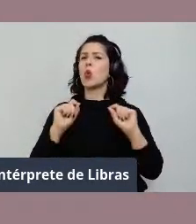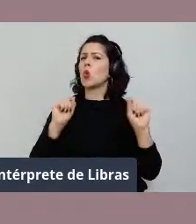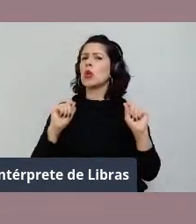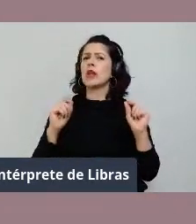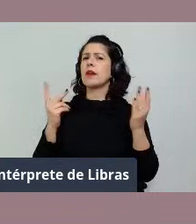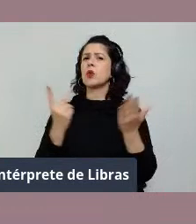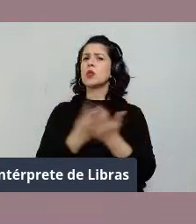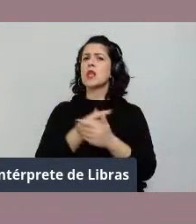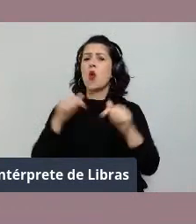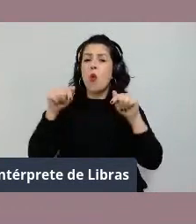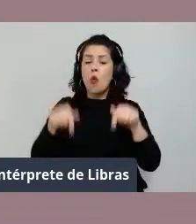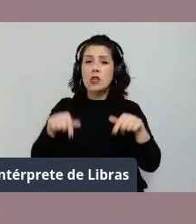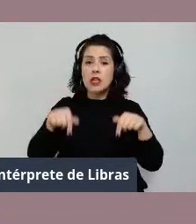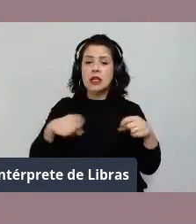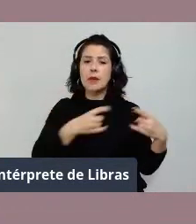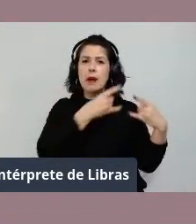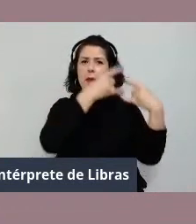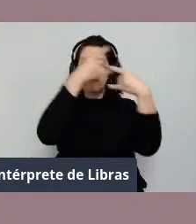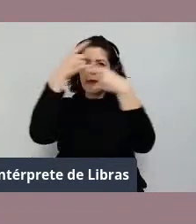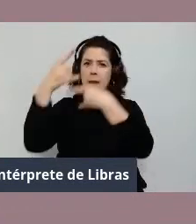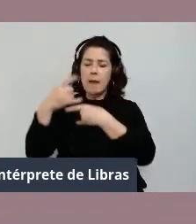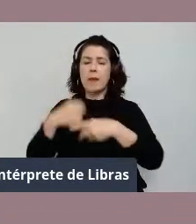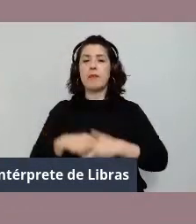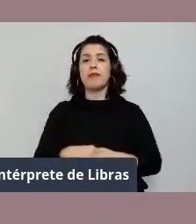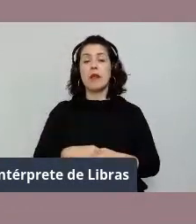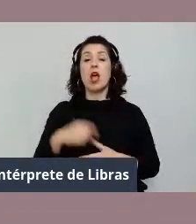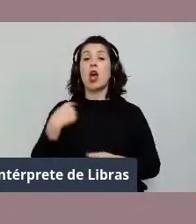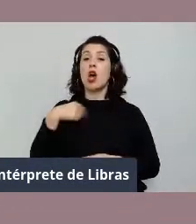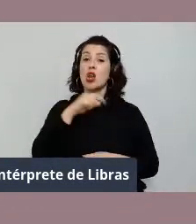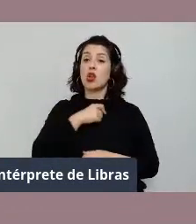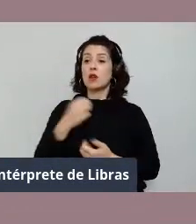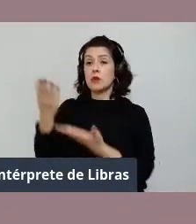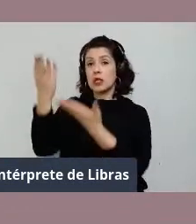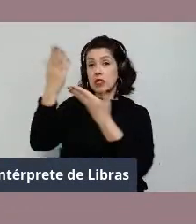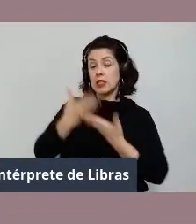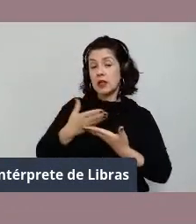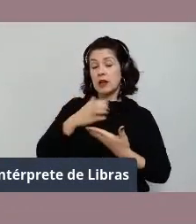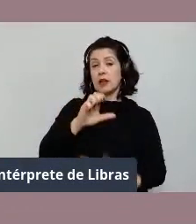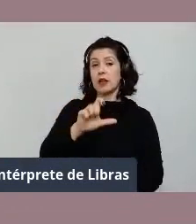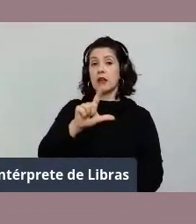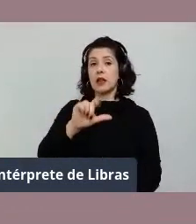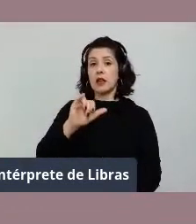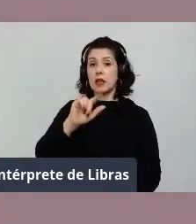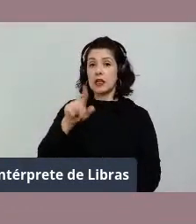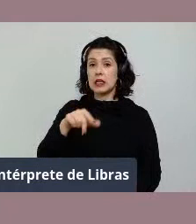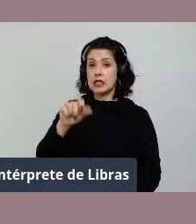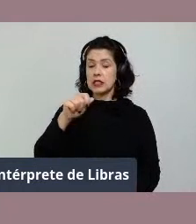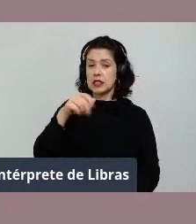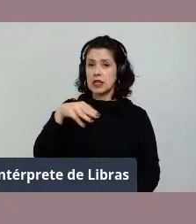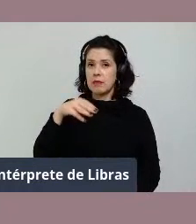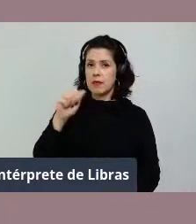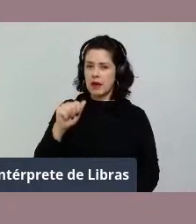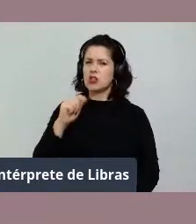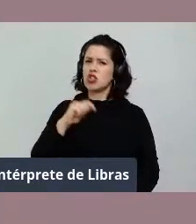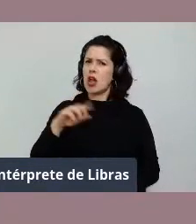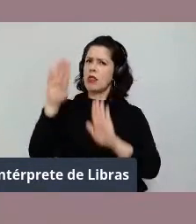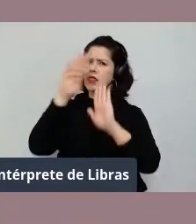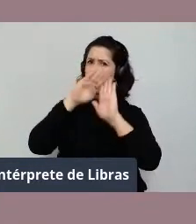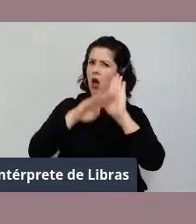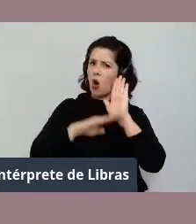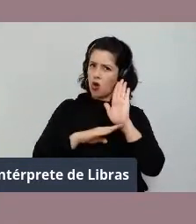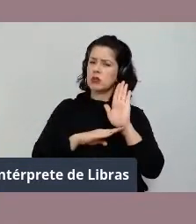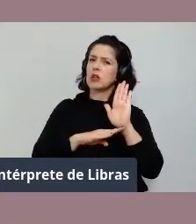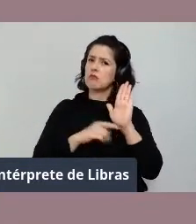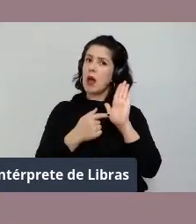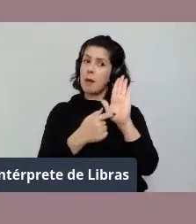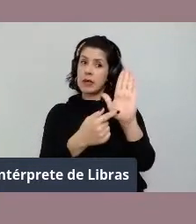nossa mesa hoje? Nós vamos receber a Elisama Almeida. Eu estou falando já na ordem